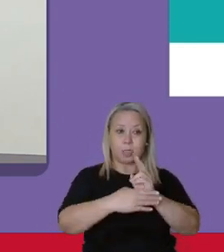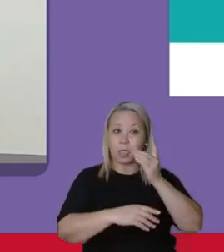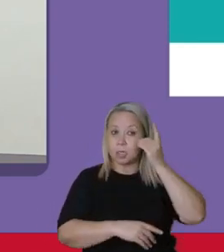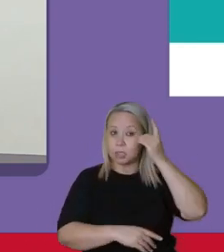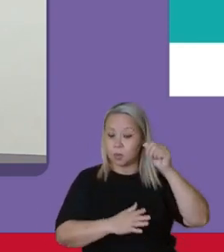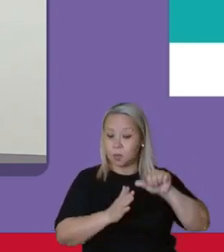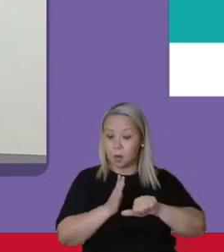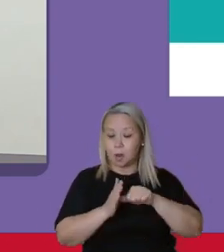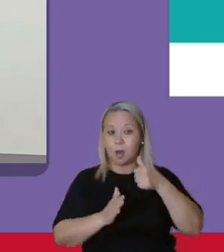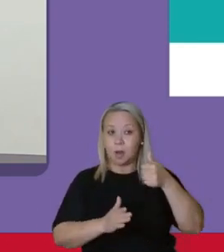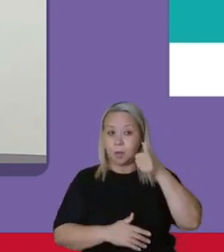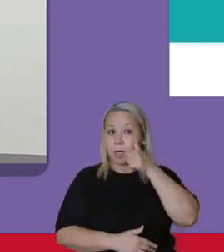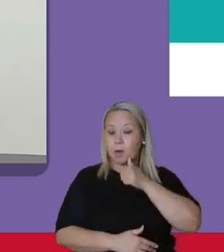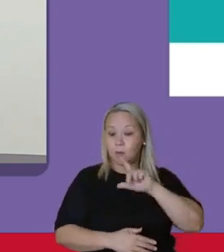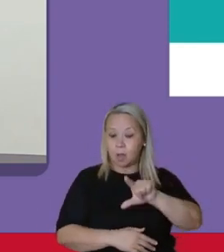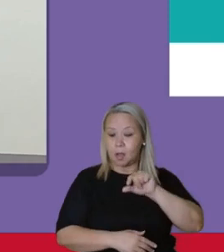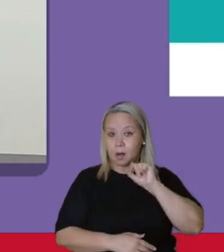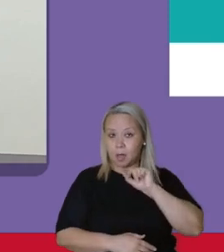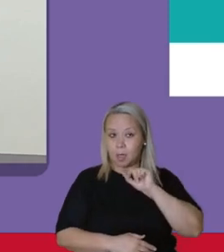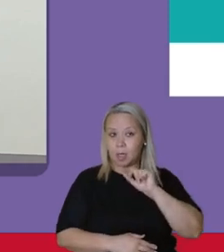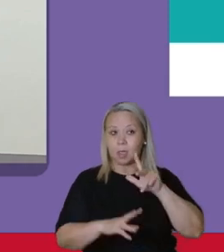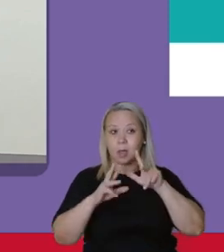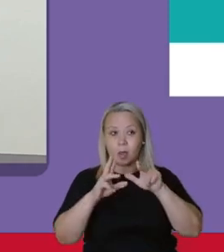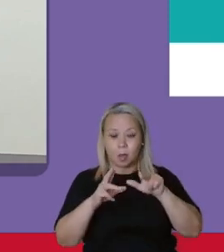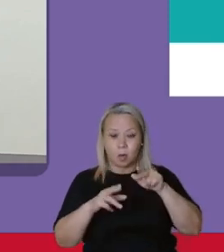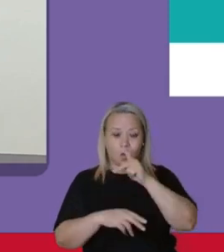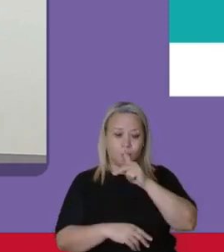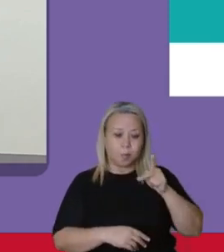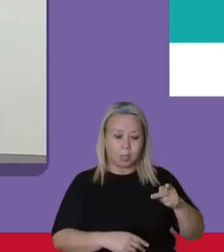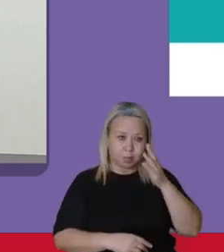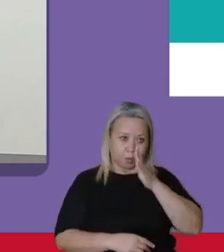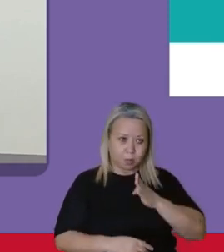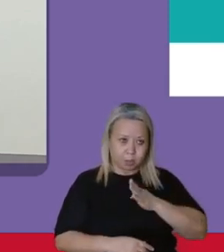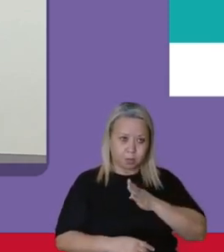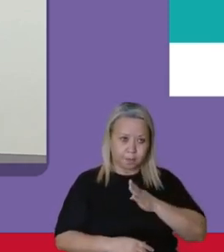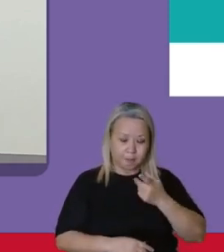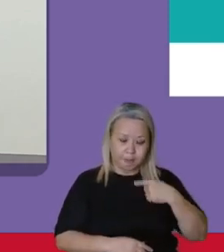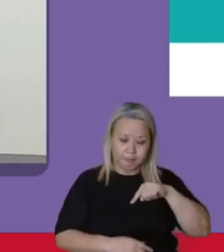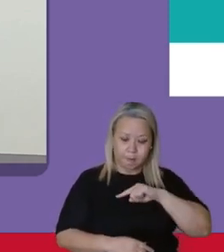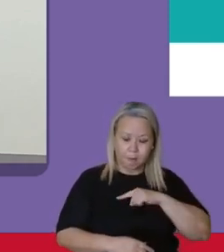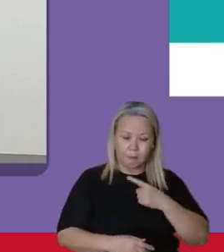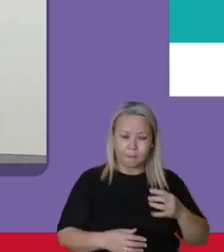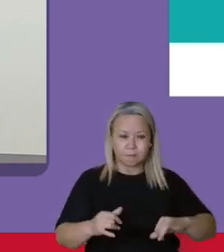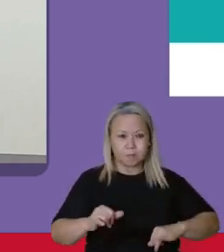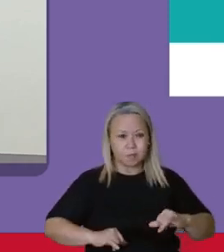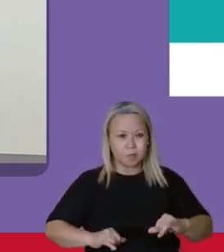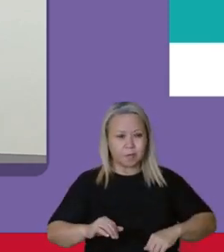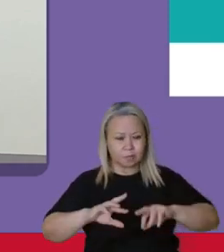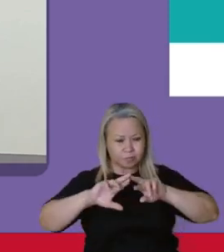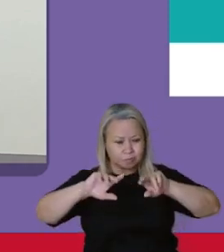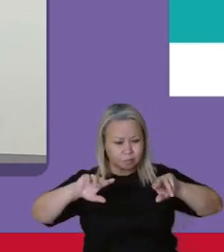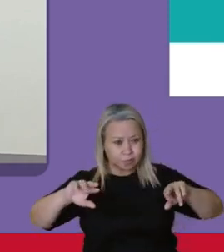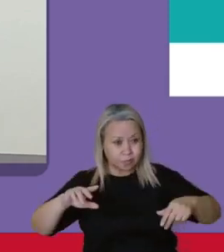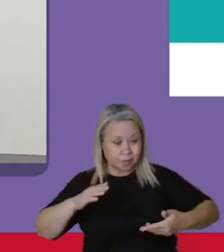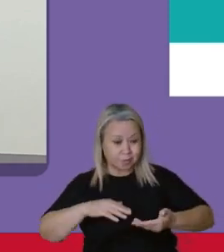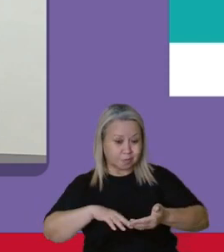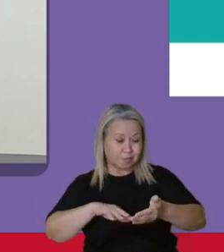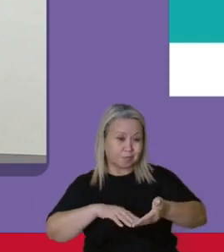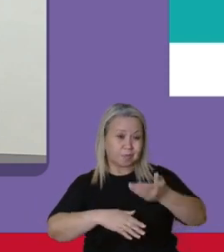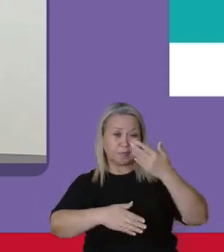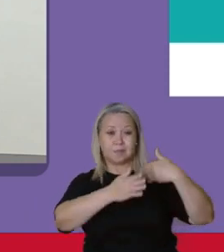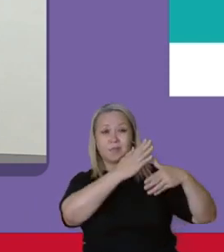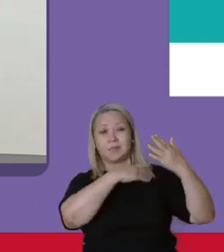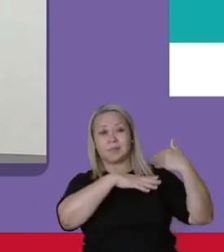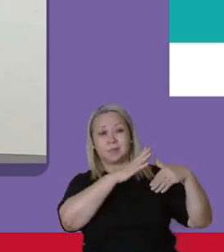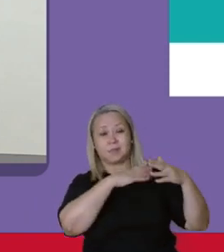primeira mulher eleita como presidenta do Brasil, a gente vem sofrendo diversos retrocessos e esses